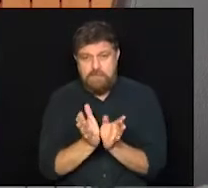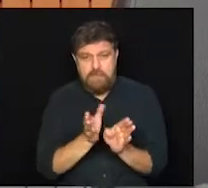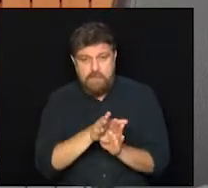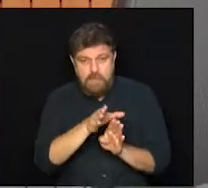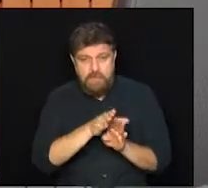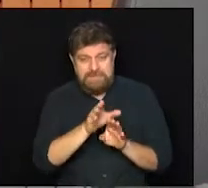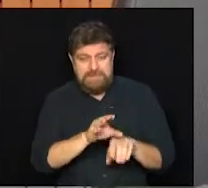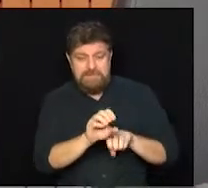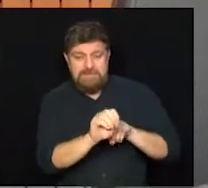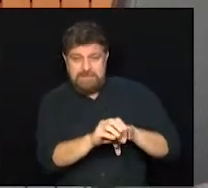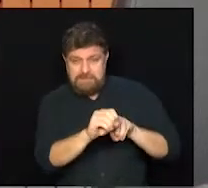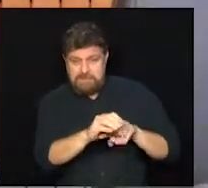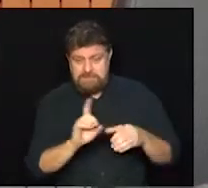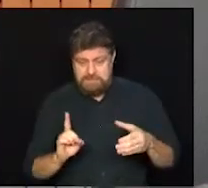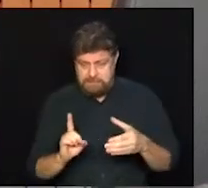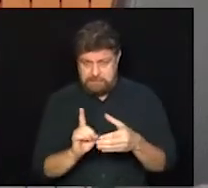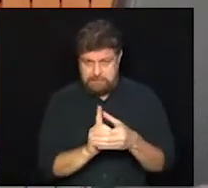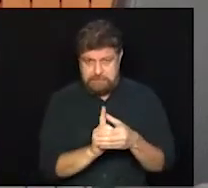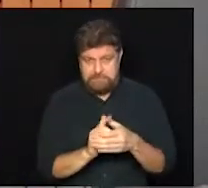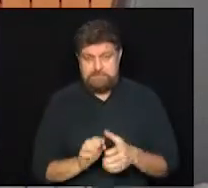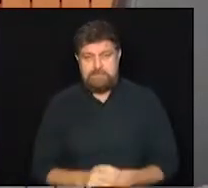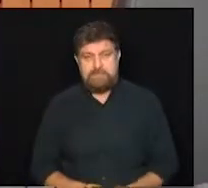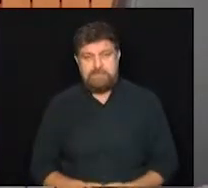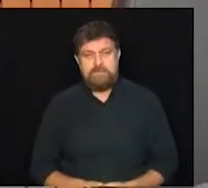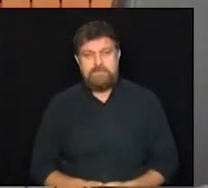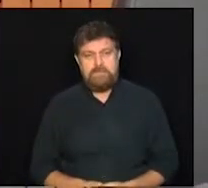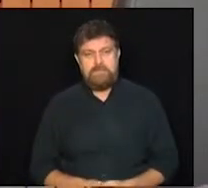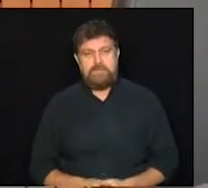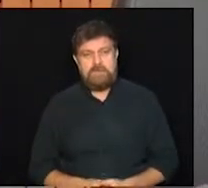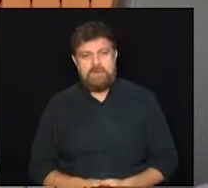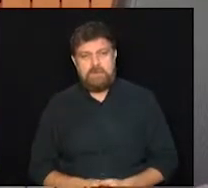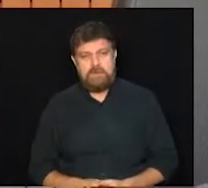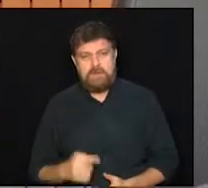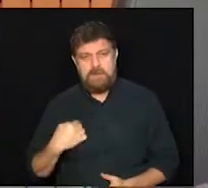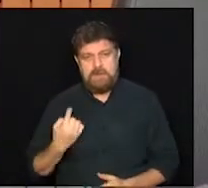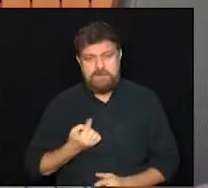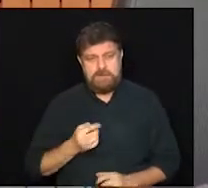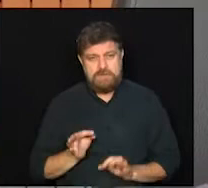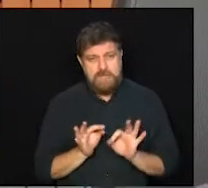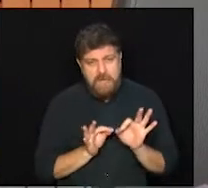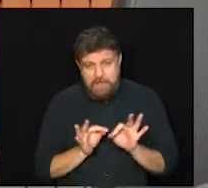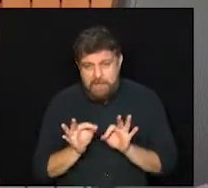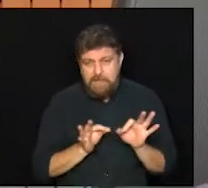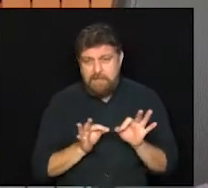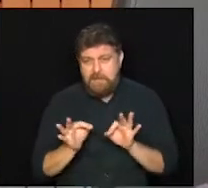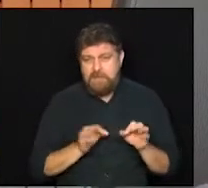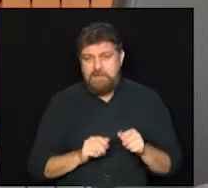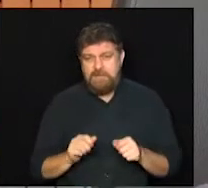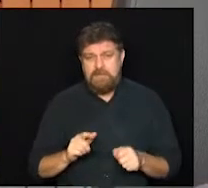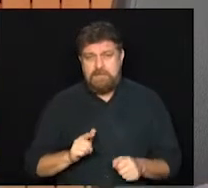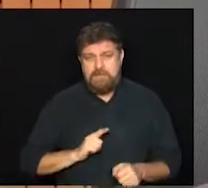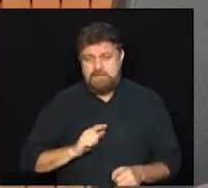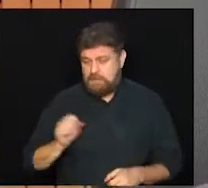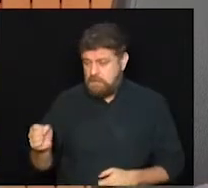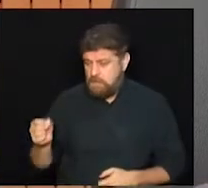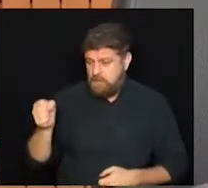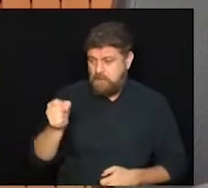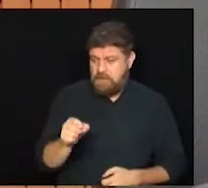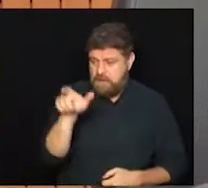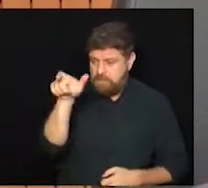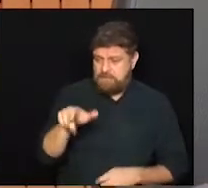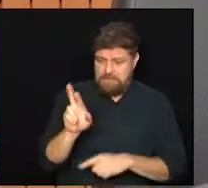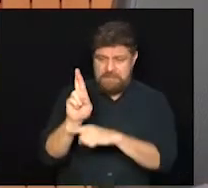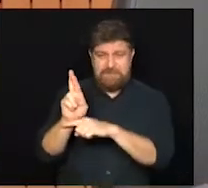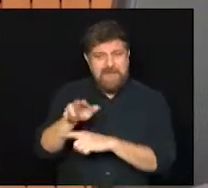A comissão ela se programou, né, para ouvir representantes dos diversos segmentos